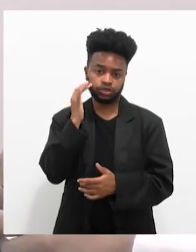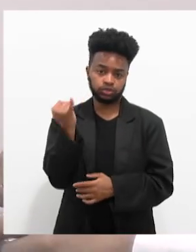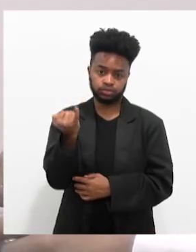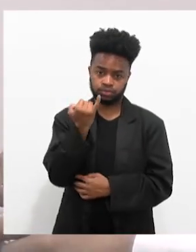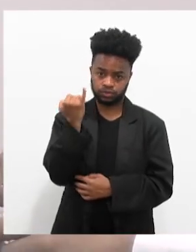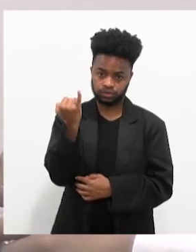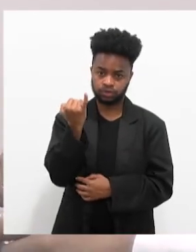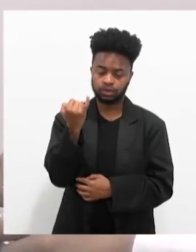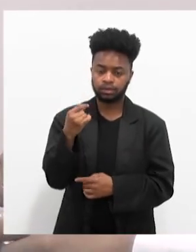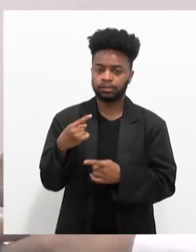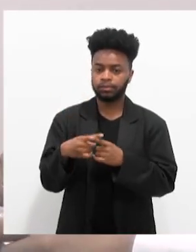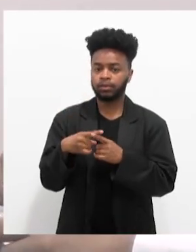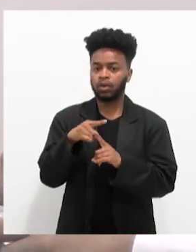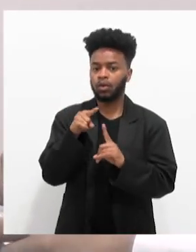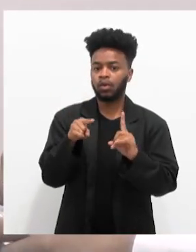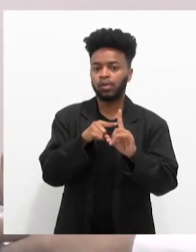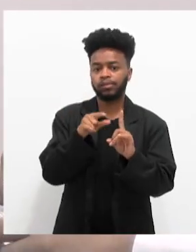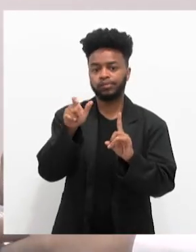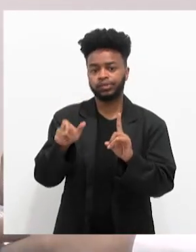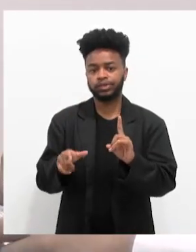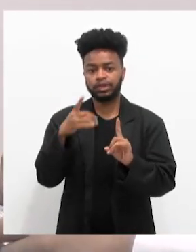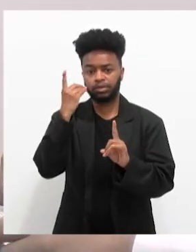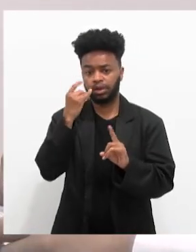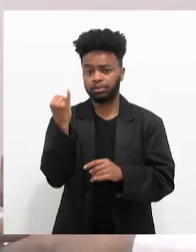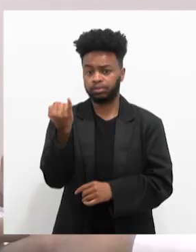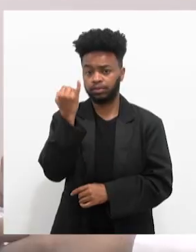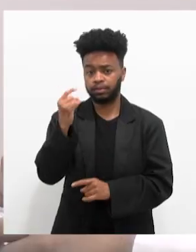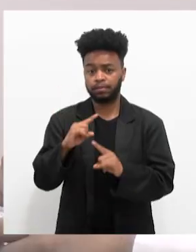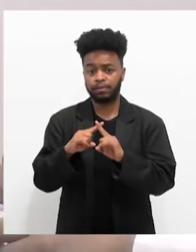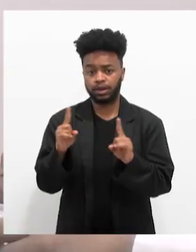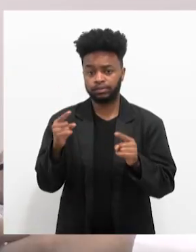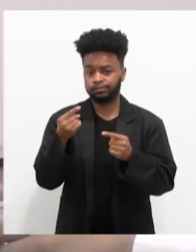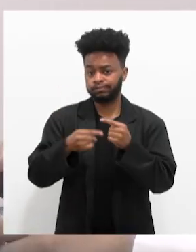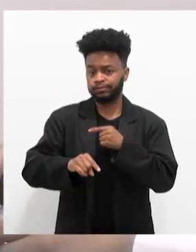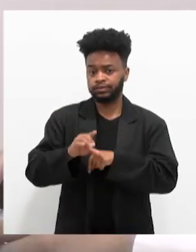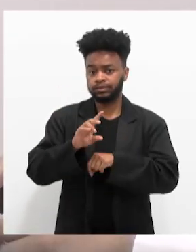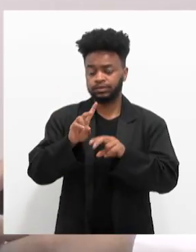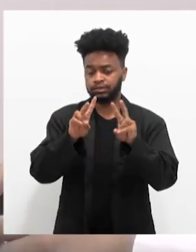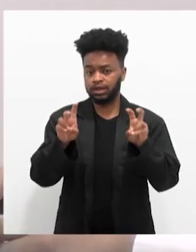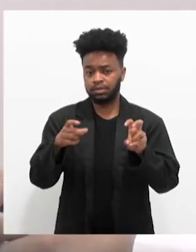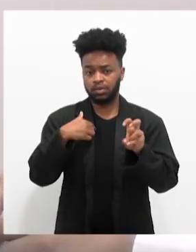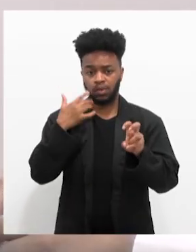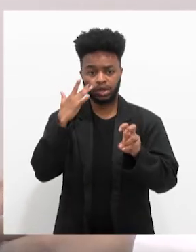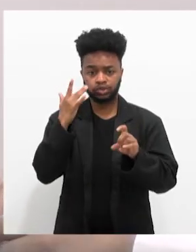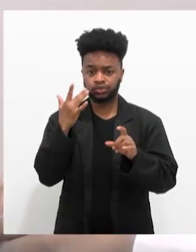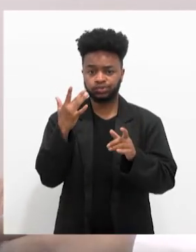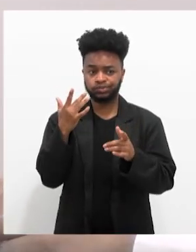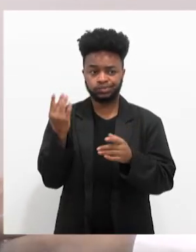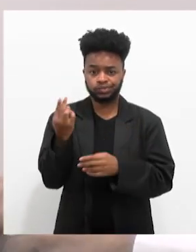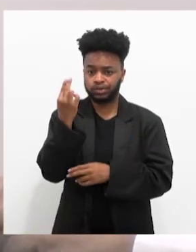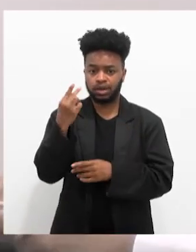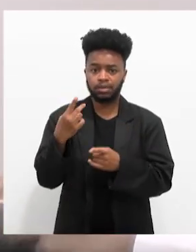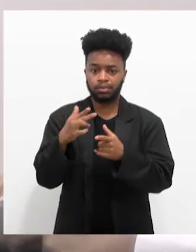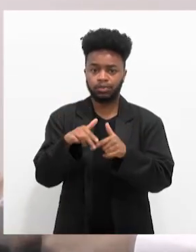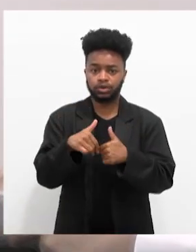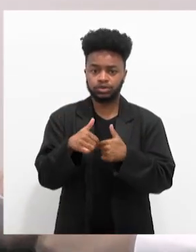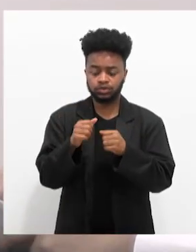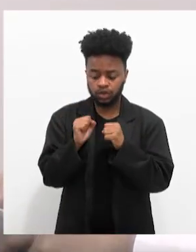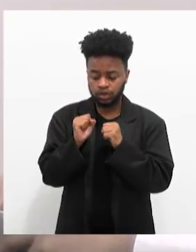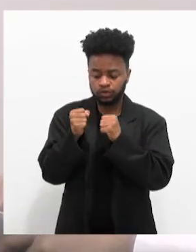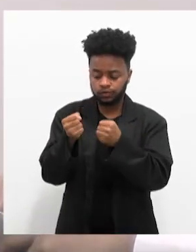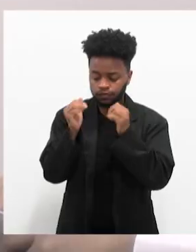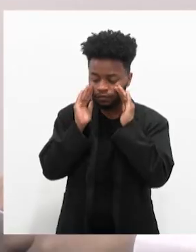a intenção do deputado é válida, mas esbarra numa questão que eu acho que é impraticável, que é por conta da dedicação exclusiva, como é